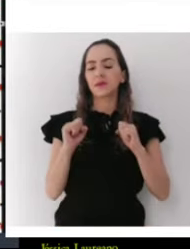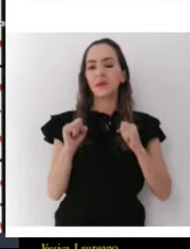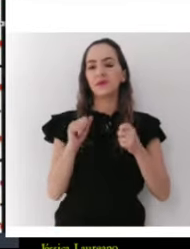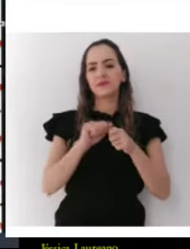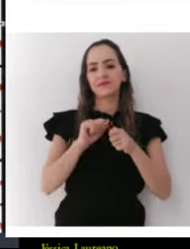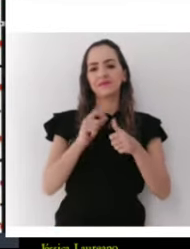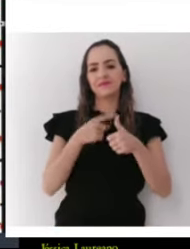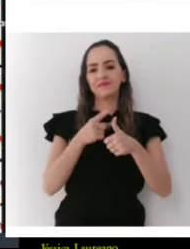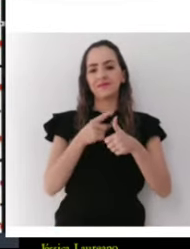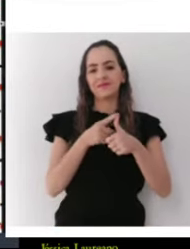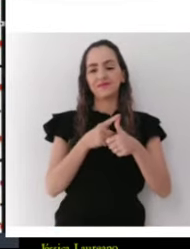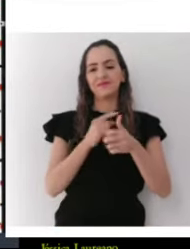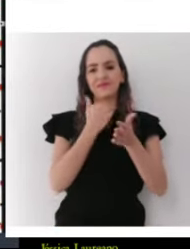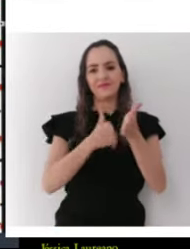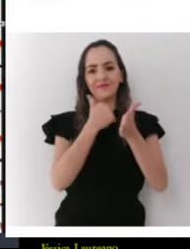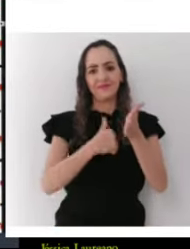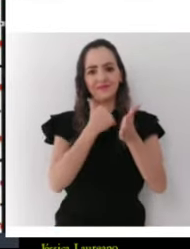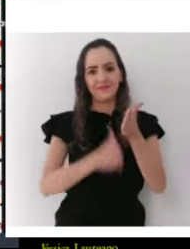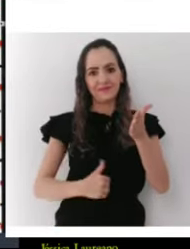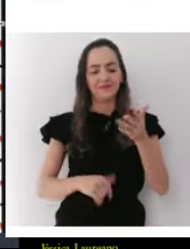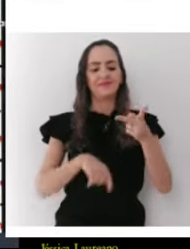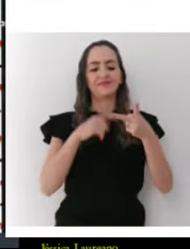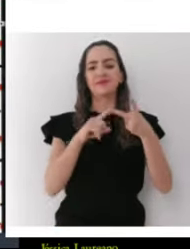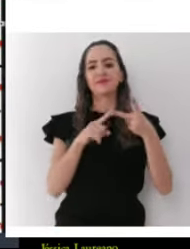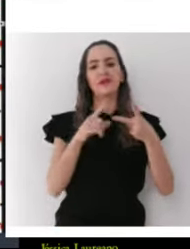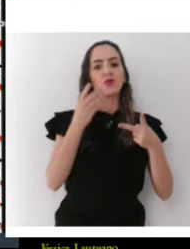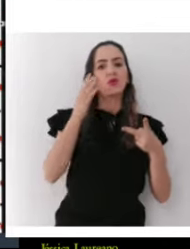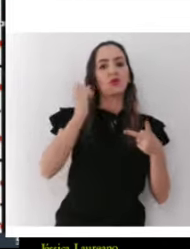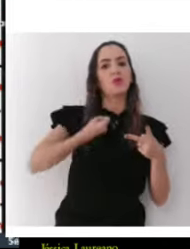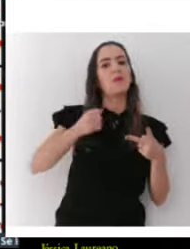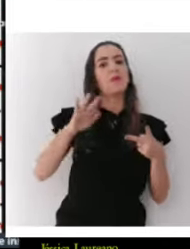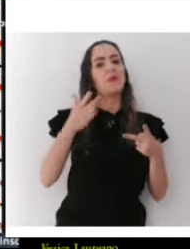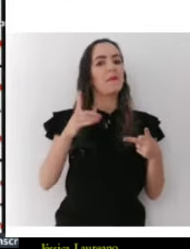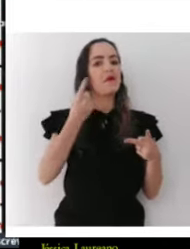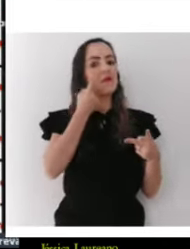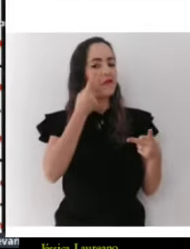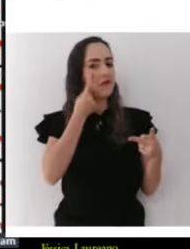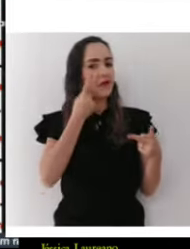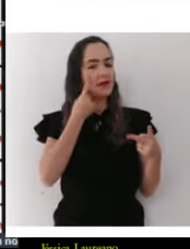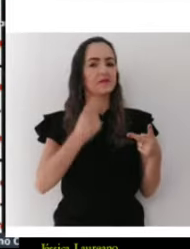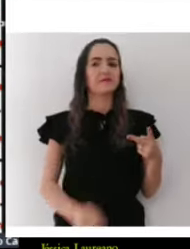2. Por estimativa. Gente, essa maneira de fazer por estimativa é chamada de